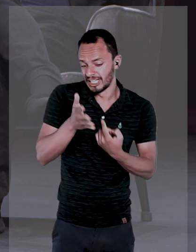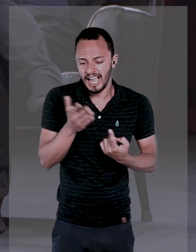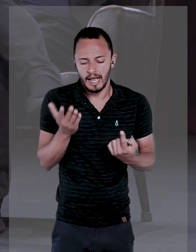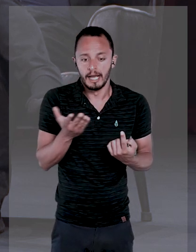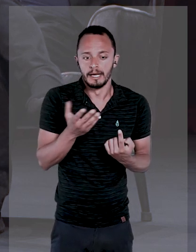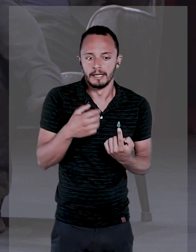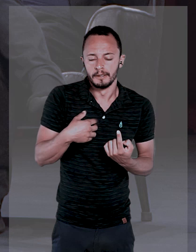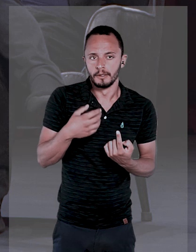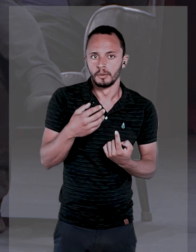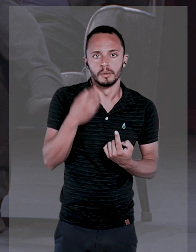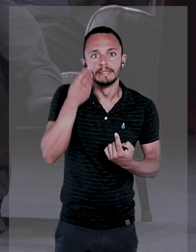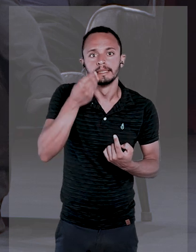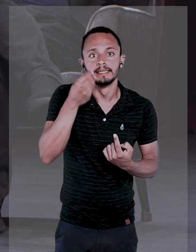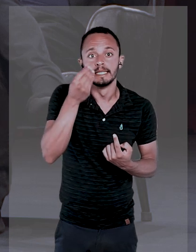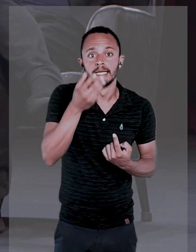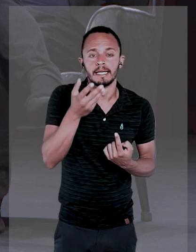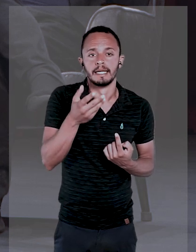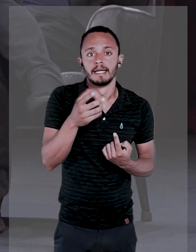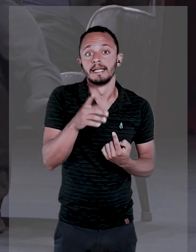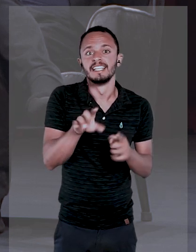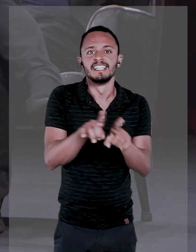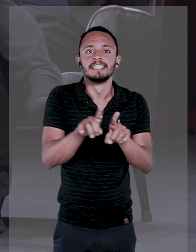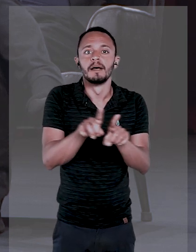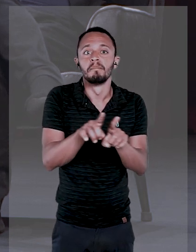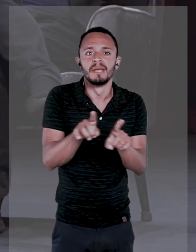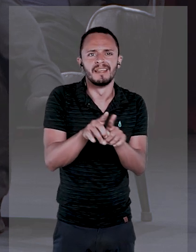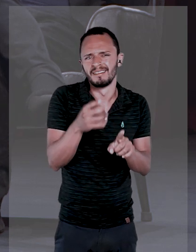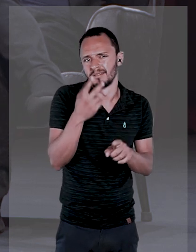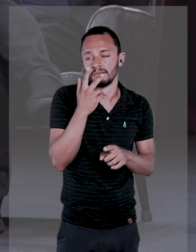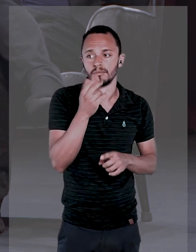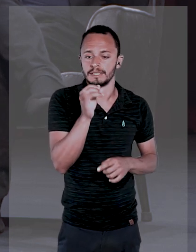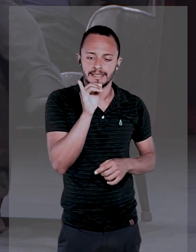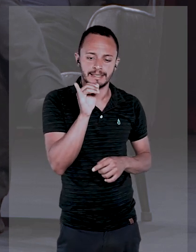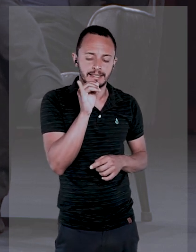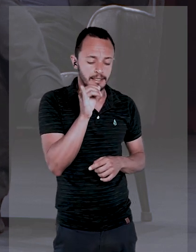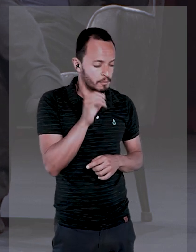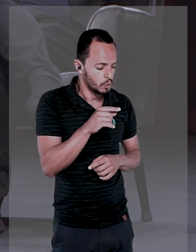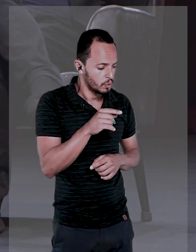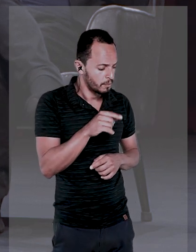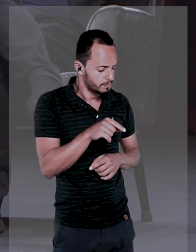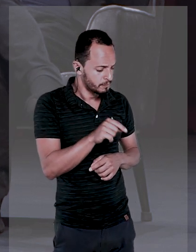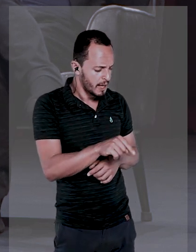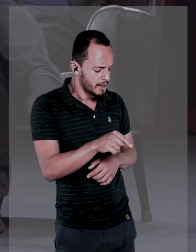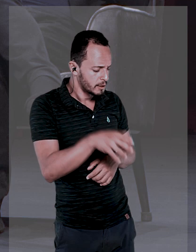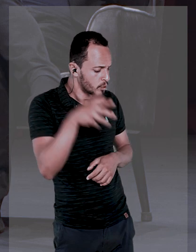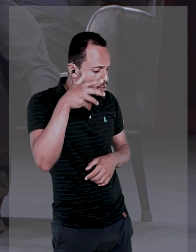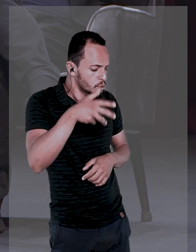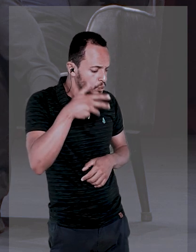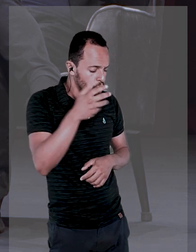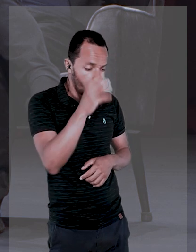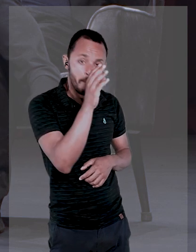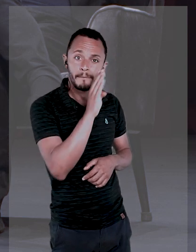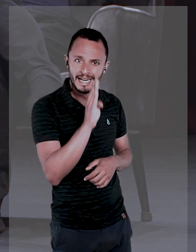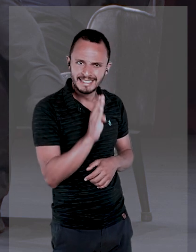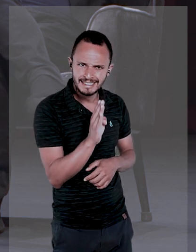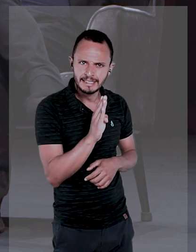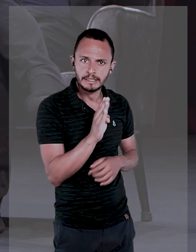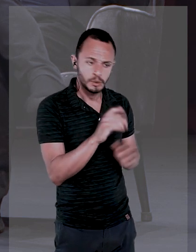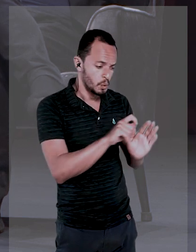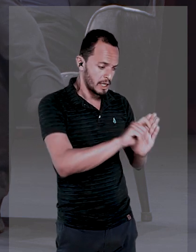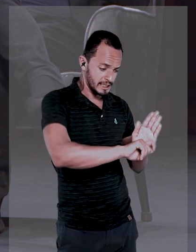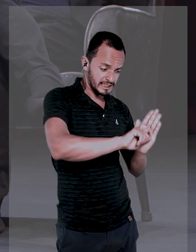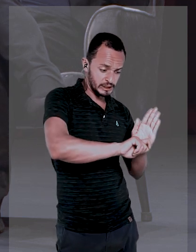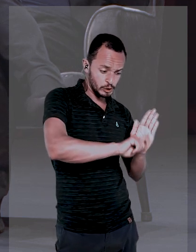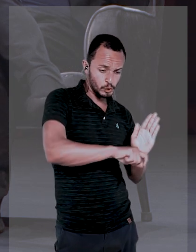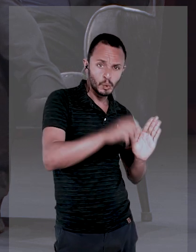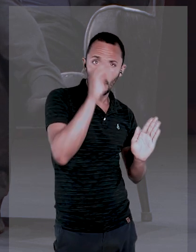seria, jamais seria para um português, jamais seria fácil mimetizar, imitar o